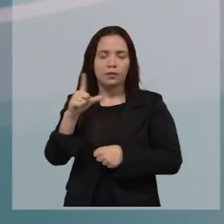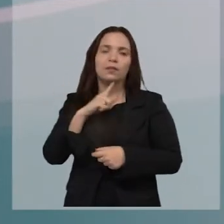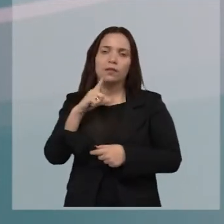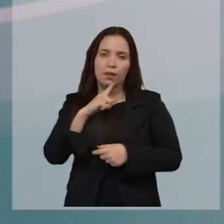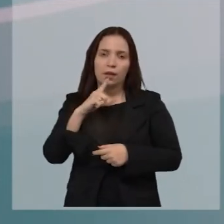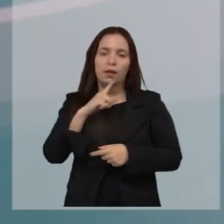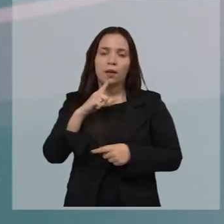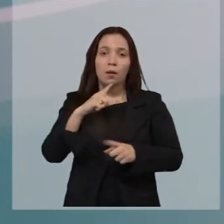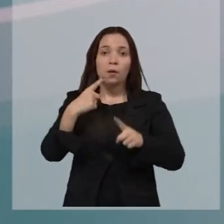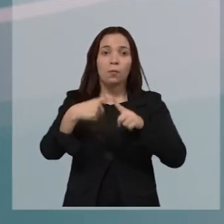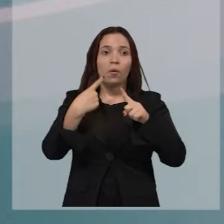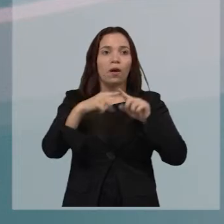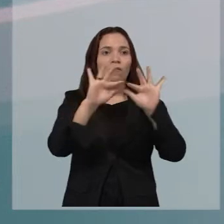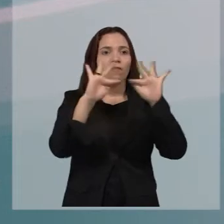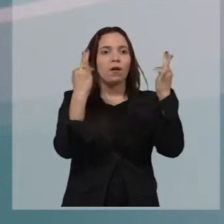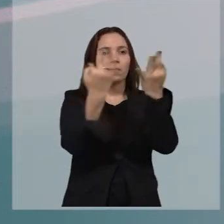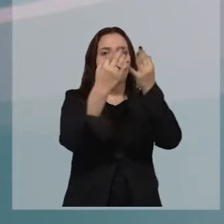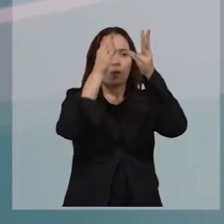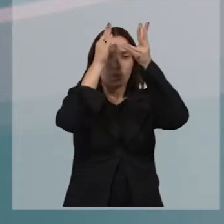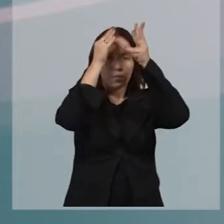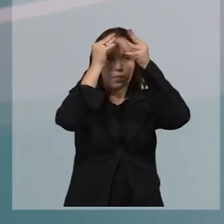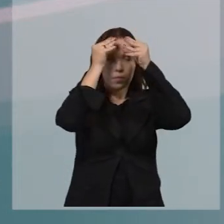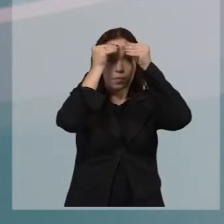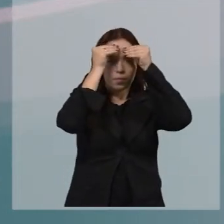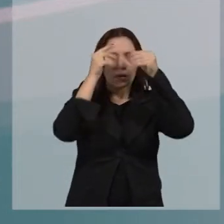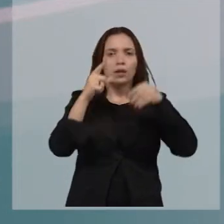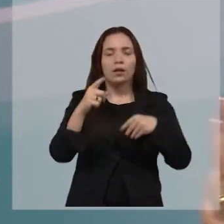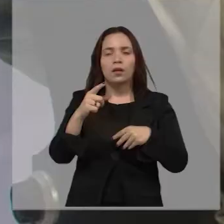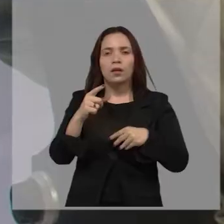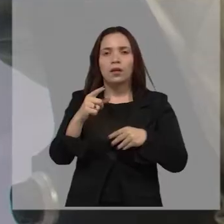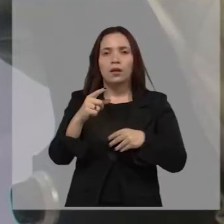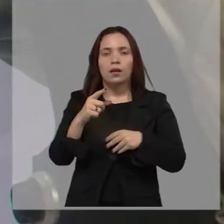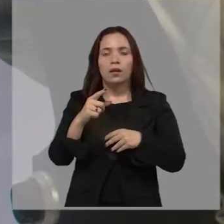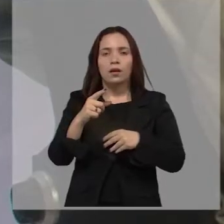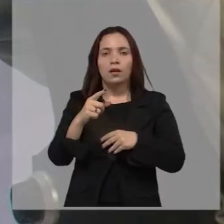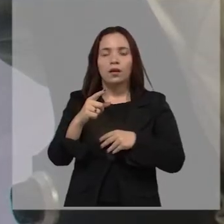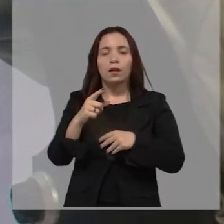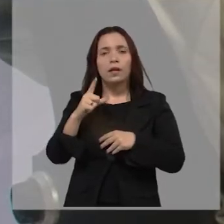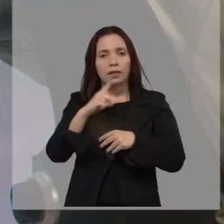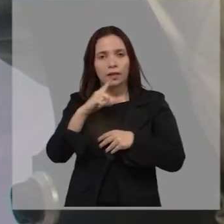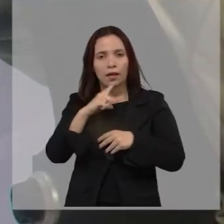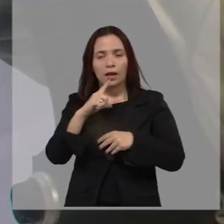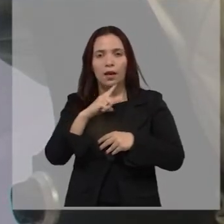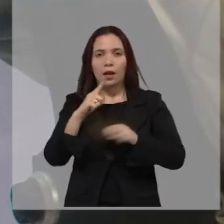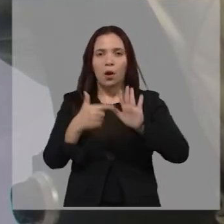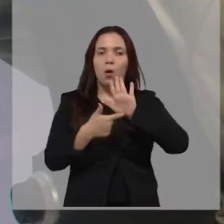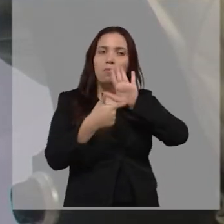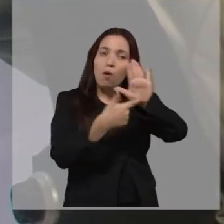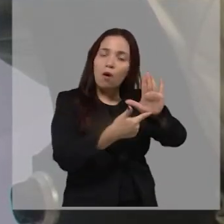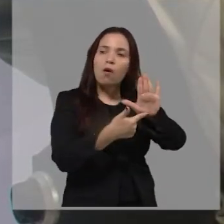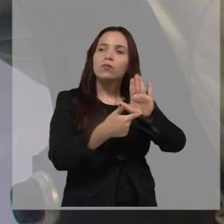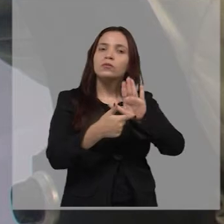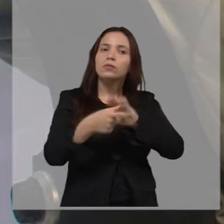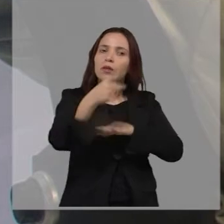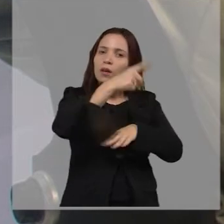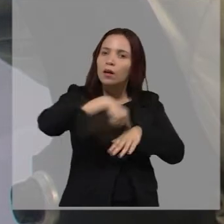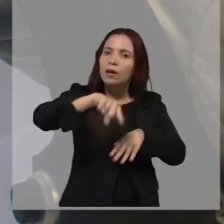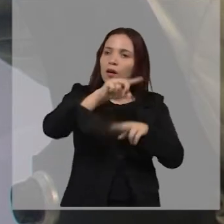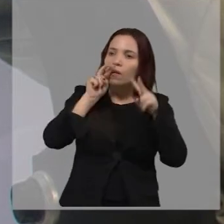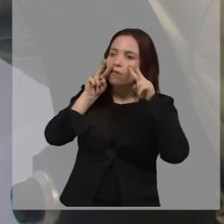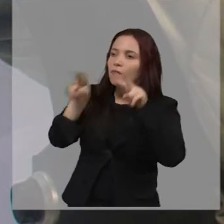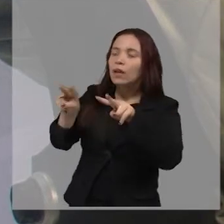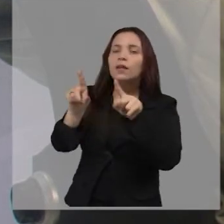feito lá. Isso tranquiliza, inclusive, a família, né? A ideia não é só vender a unidade, né, o trabalho feito,